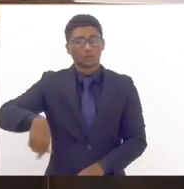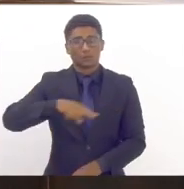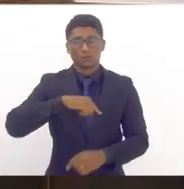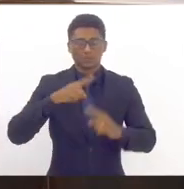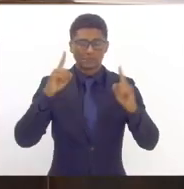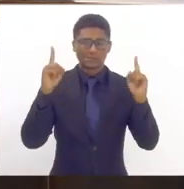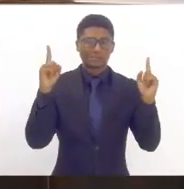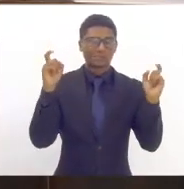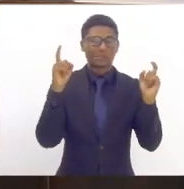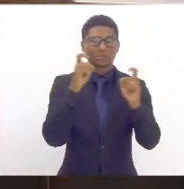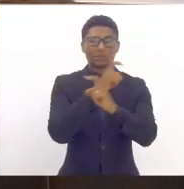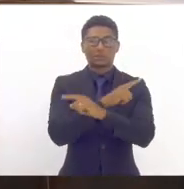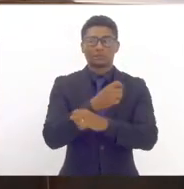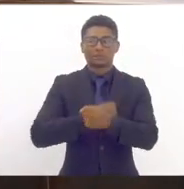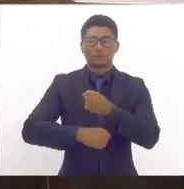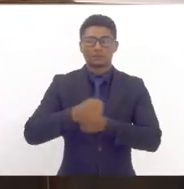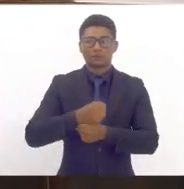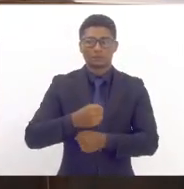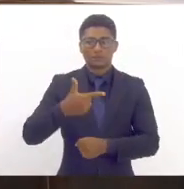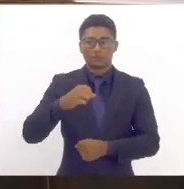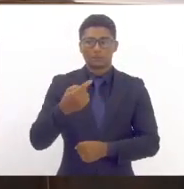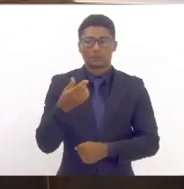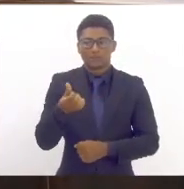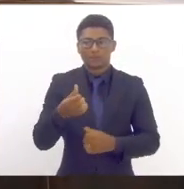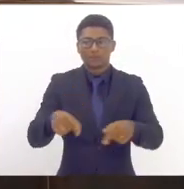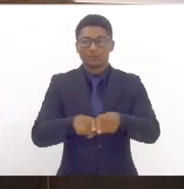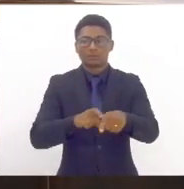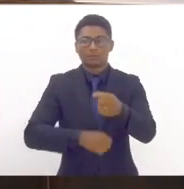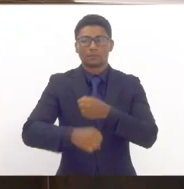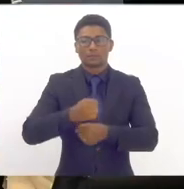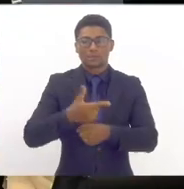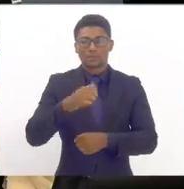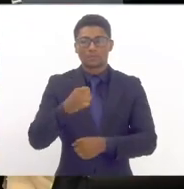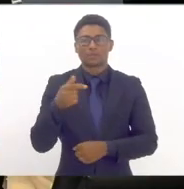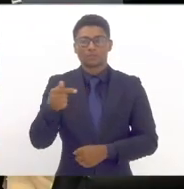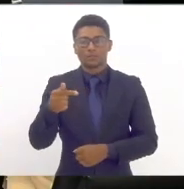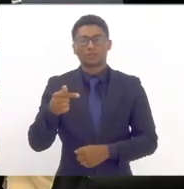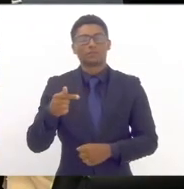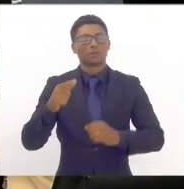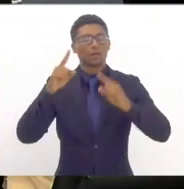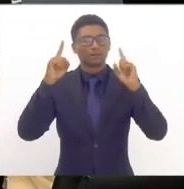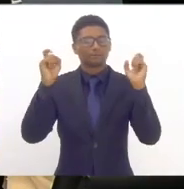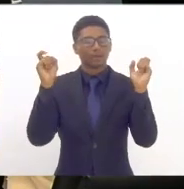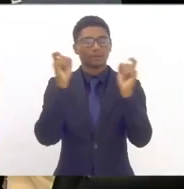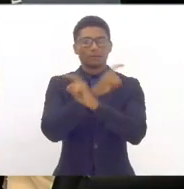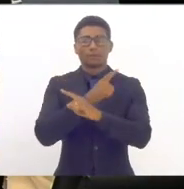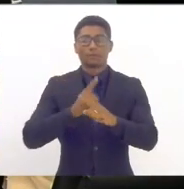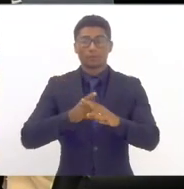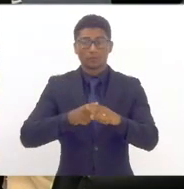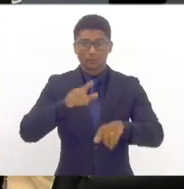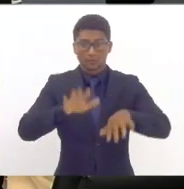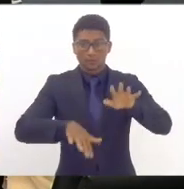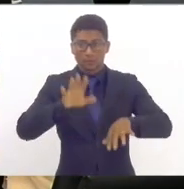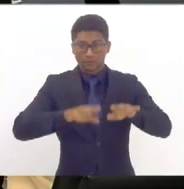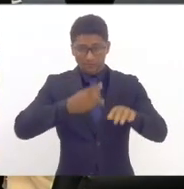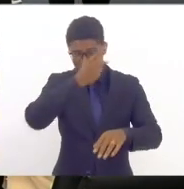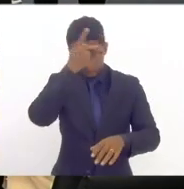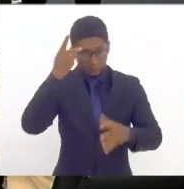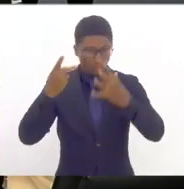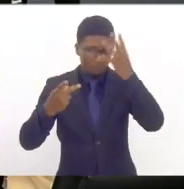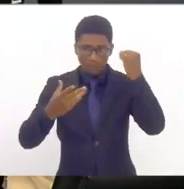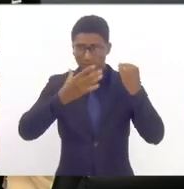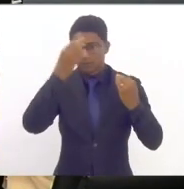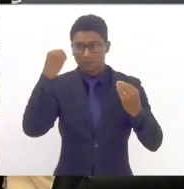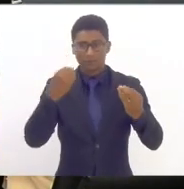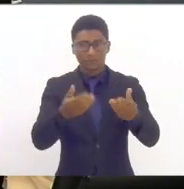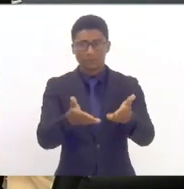dificuldades, 16, 17, é sempre bom que a gente possa falar e lembrar, porque muitas das vezes as pessoas esquecem, né, deputado Átila? E